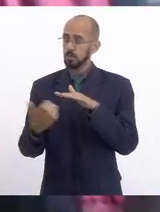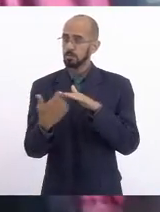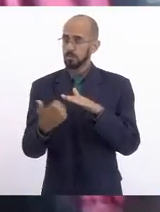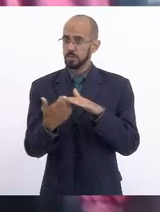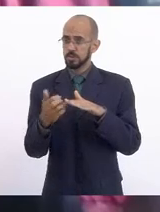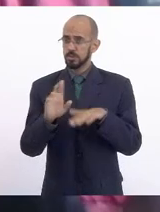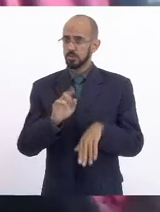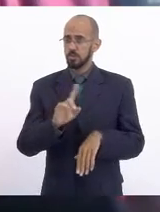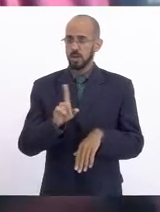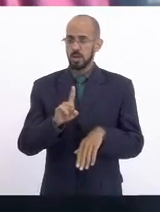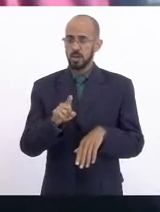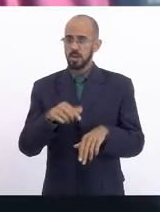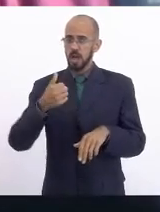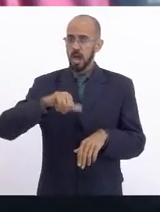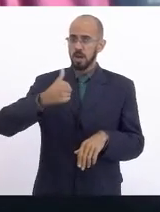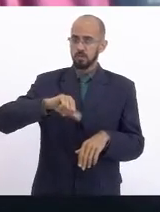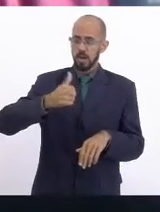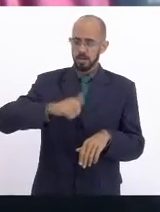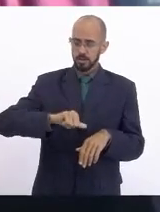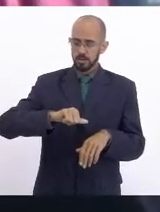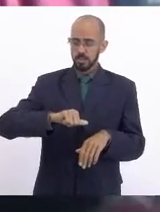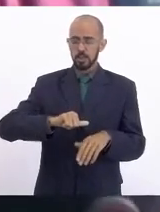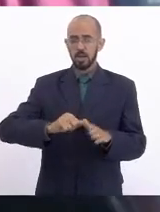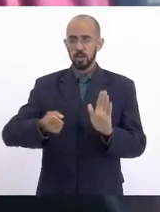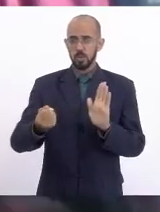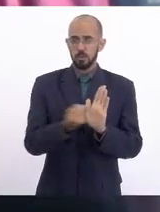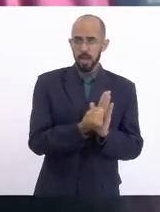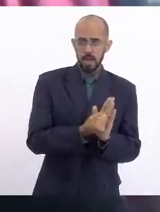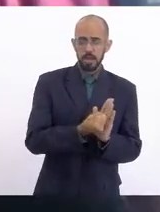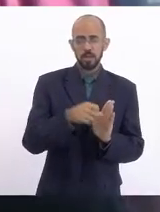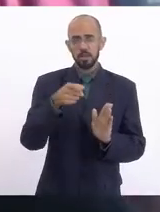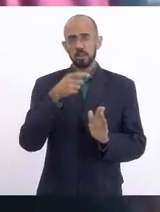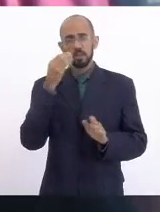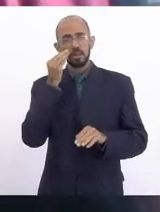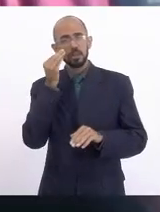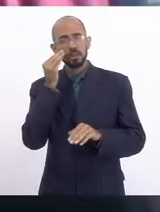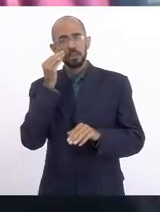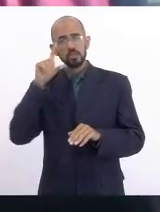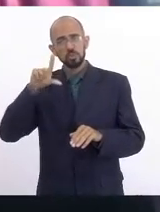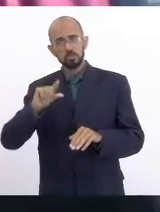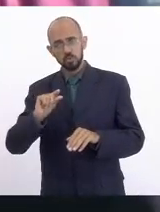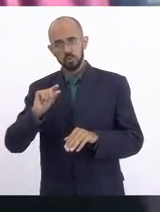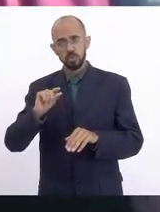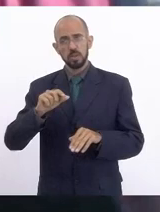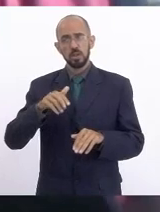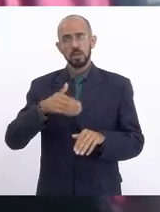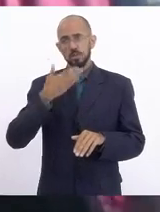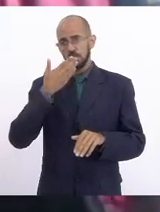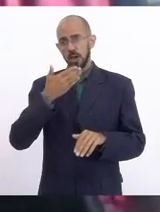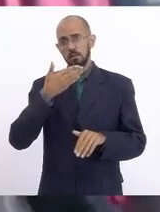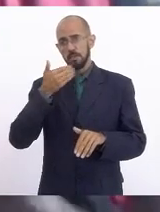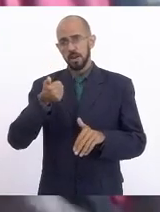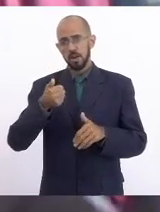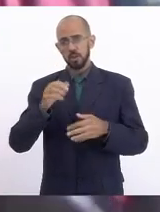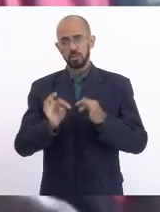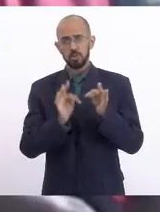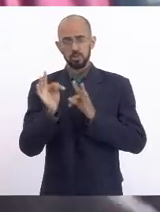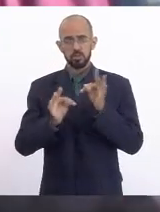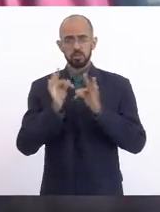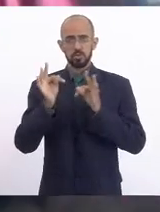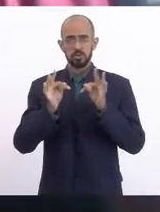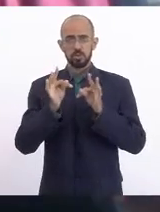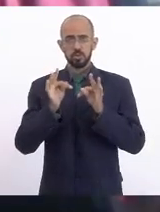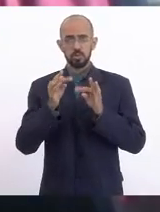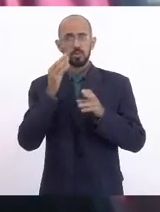analisa o impacto e ver como mitigar esse Impacto ver qual é a melhor localização Qual é a melhor tecnologia e